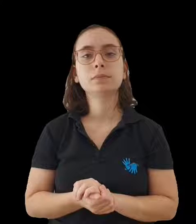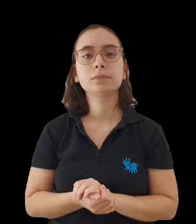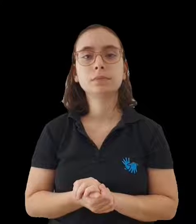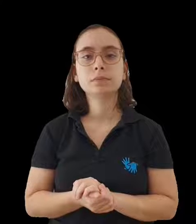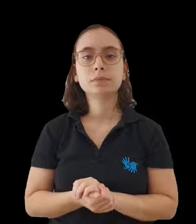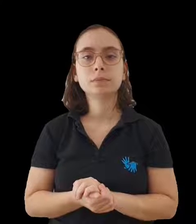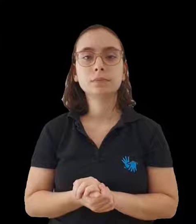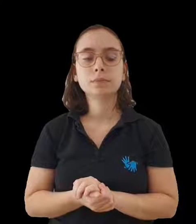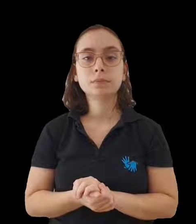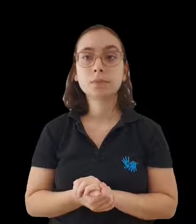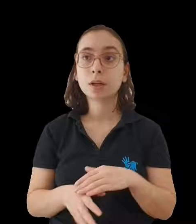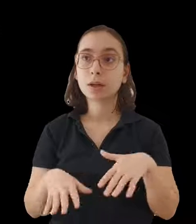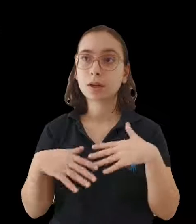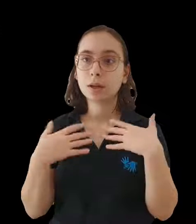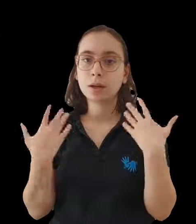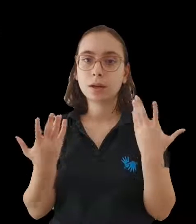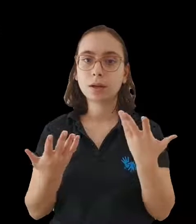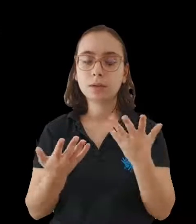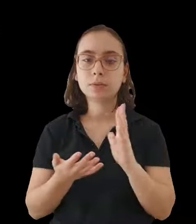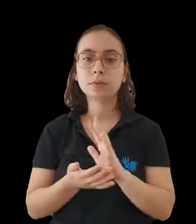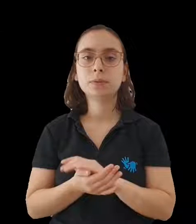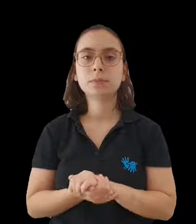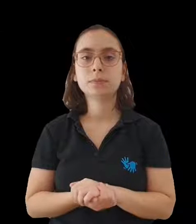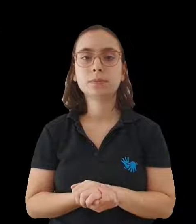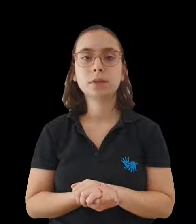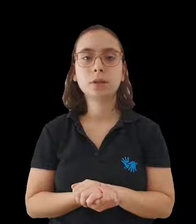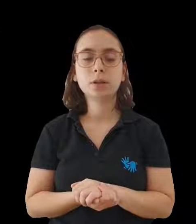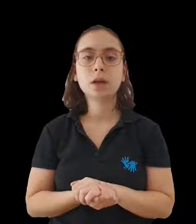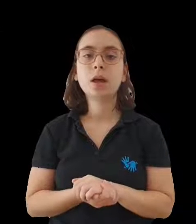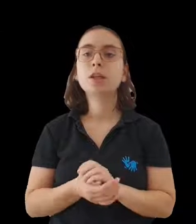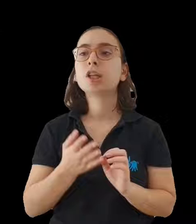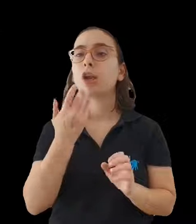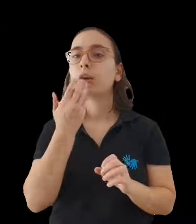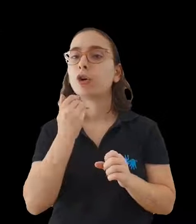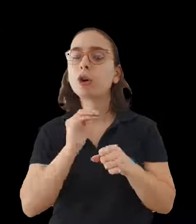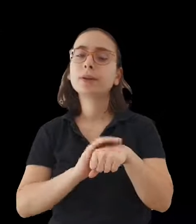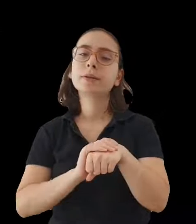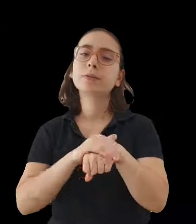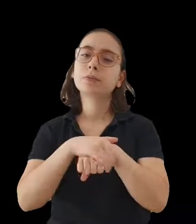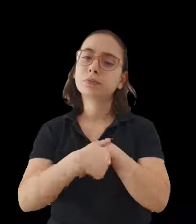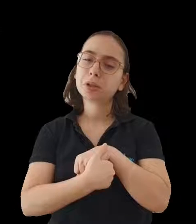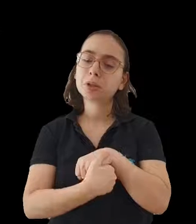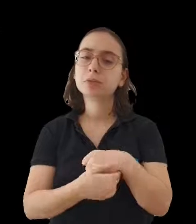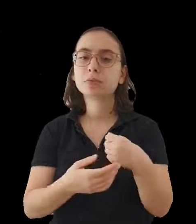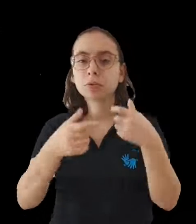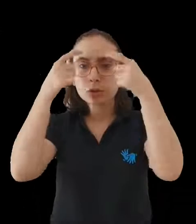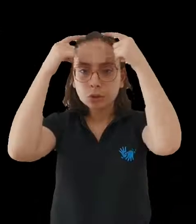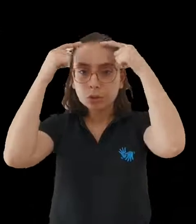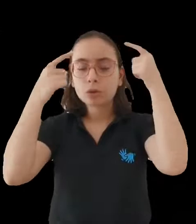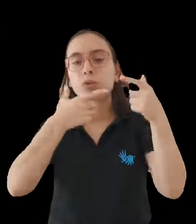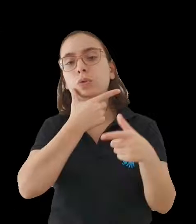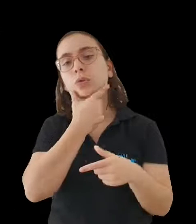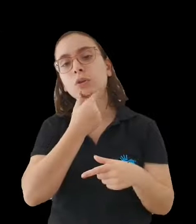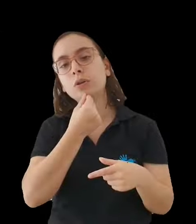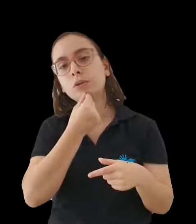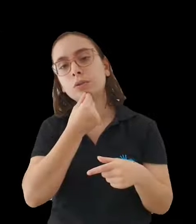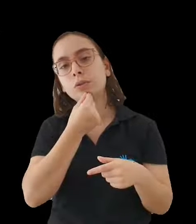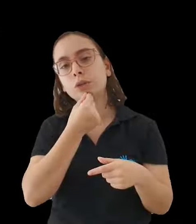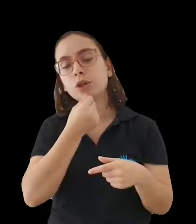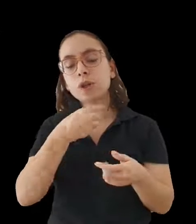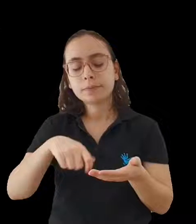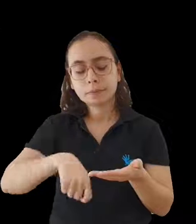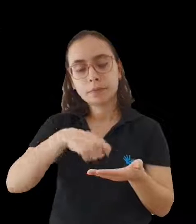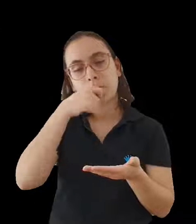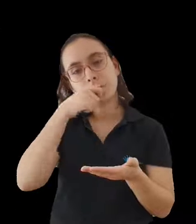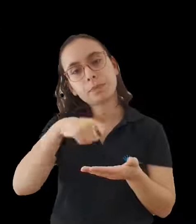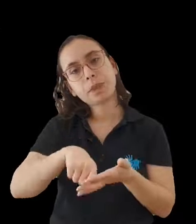E aí, na hora do jantar, aparece o rei na hora do jantar, isso. Na hora do jantar, ela tá lá tomando a sopinha dela,